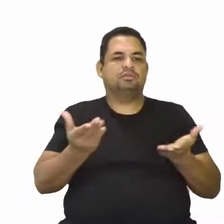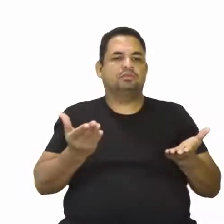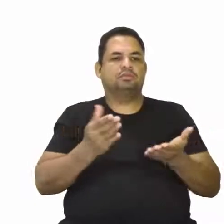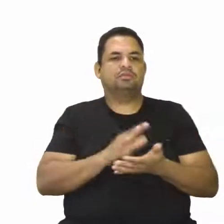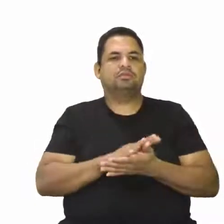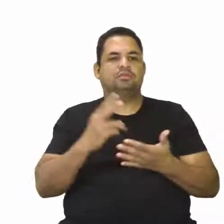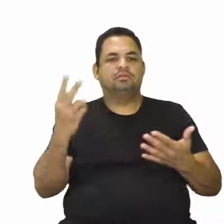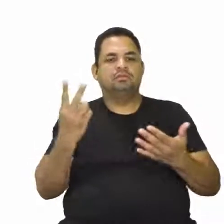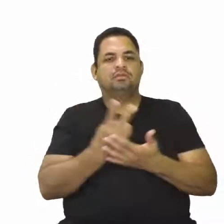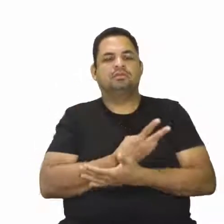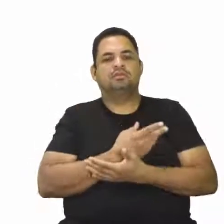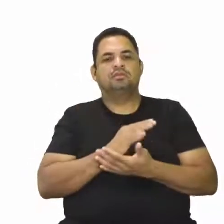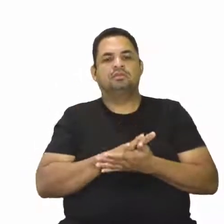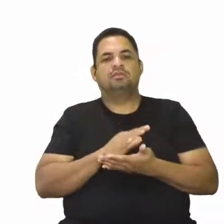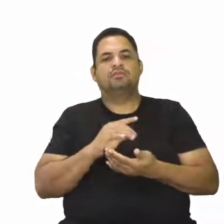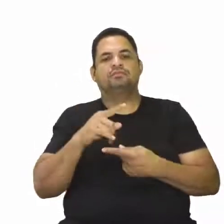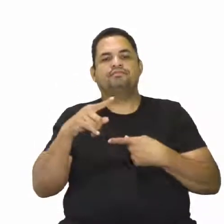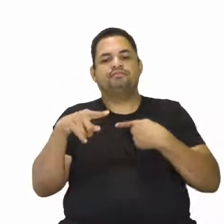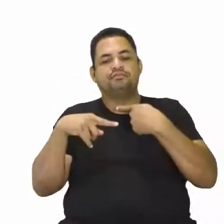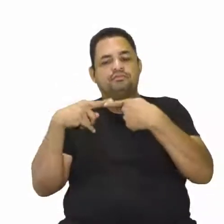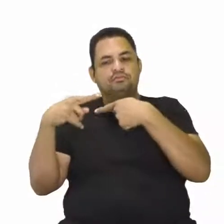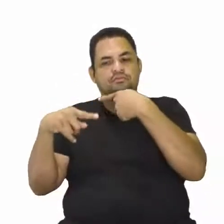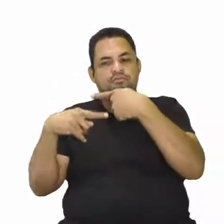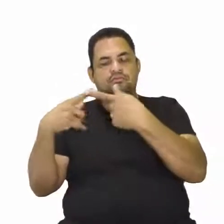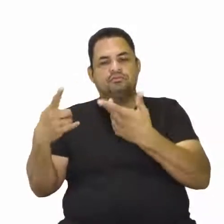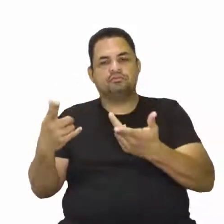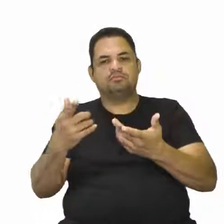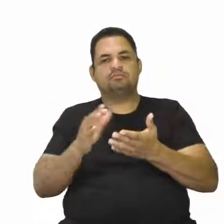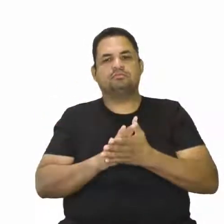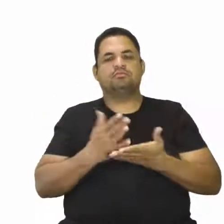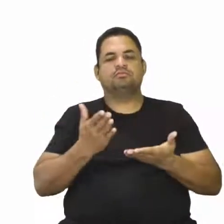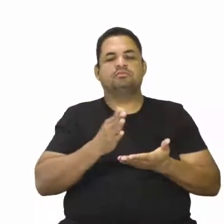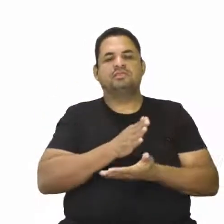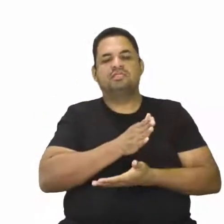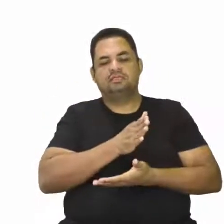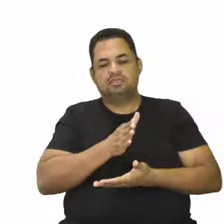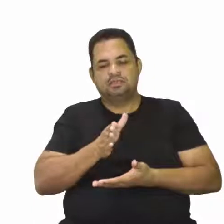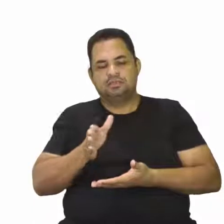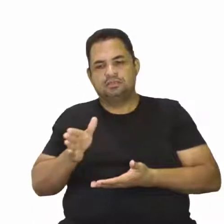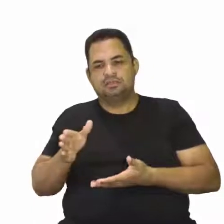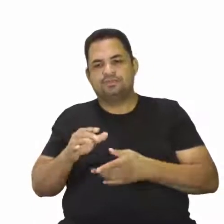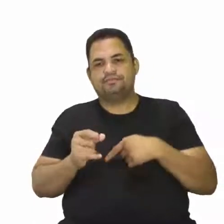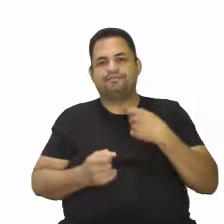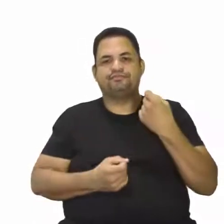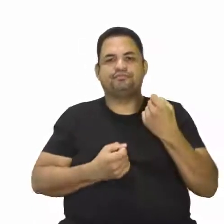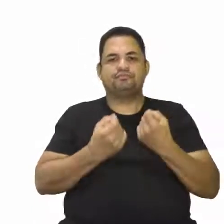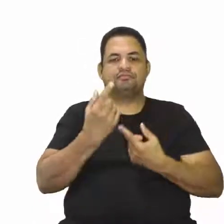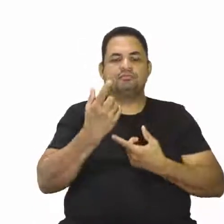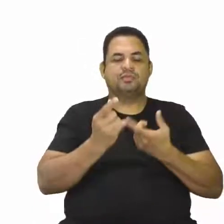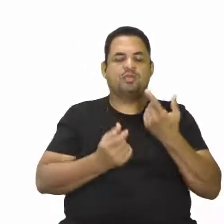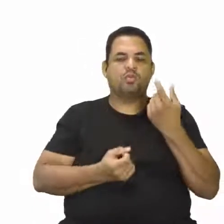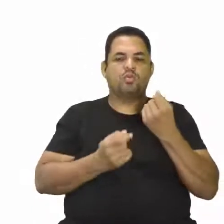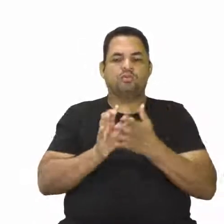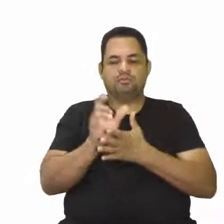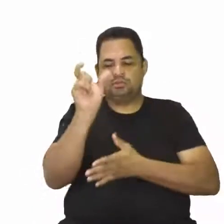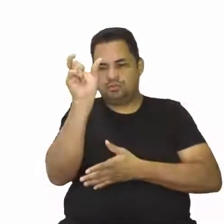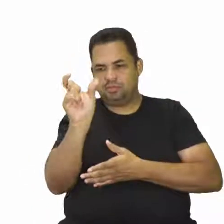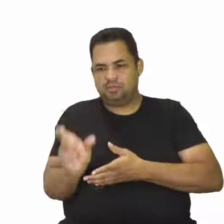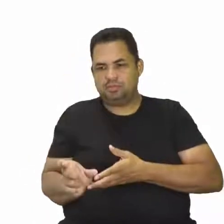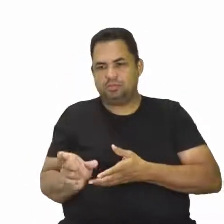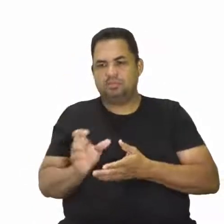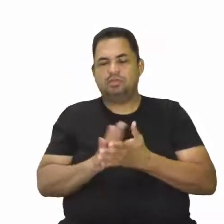e acontecimentos que se sucedem, que passam com alguns personagens